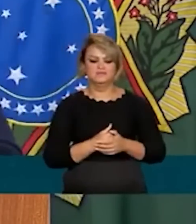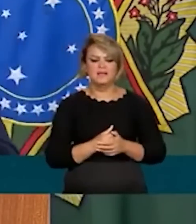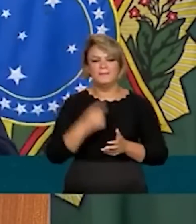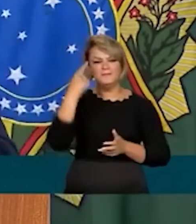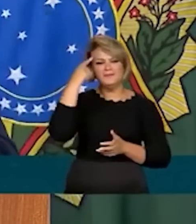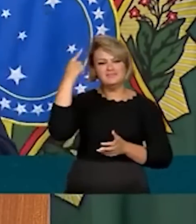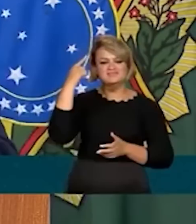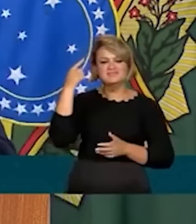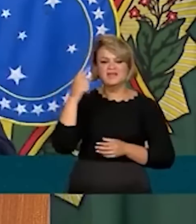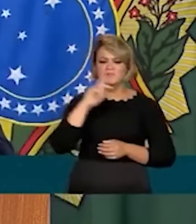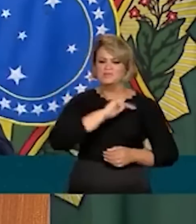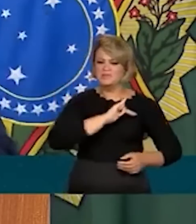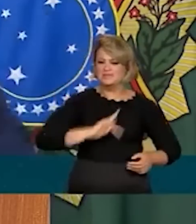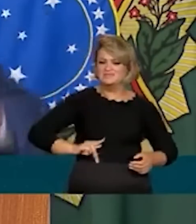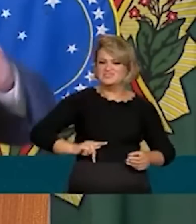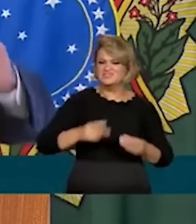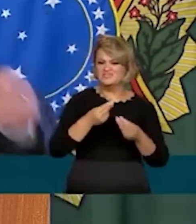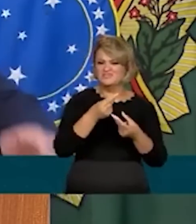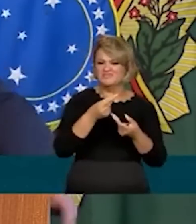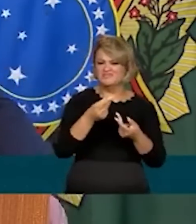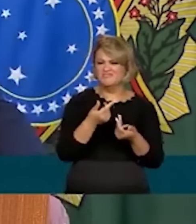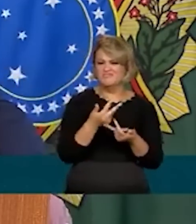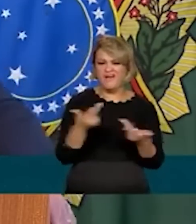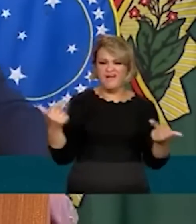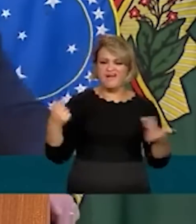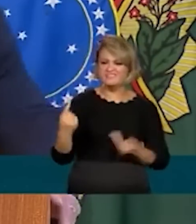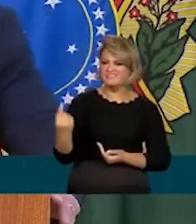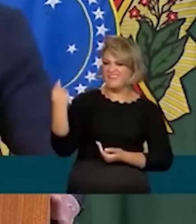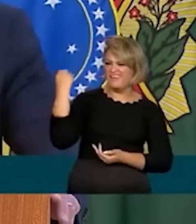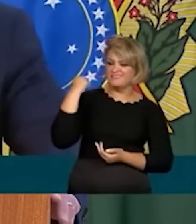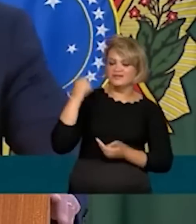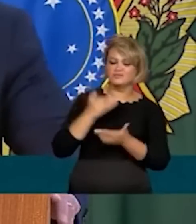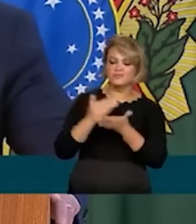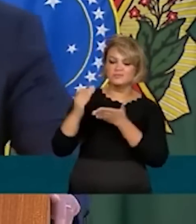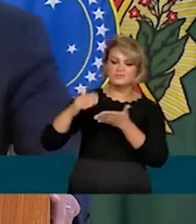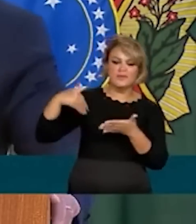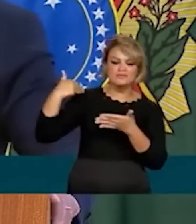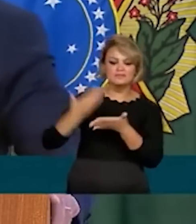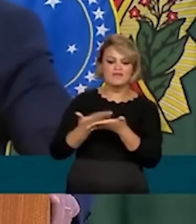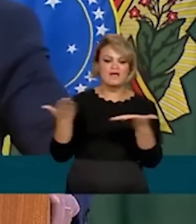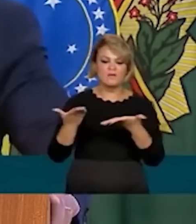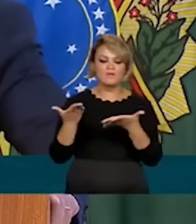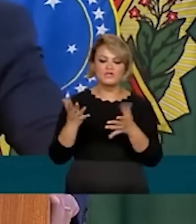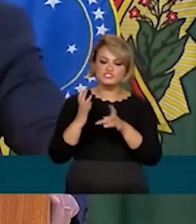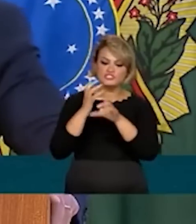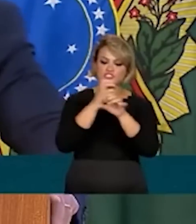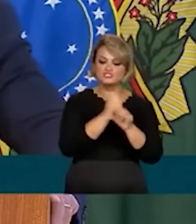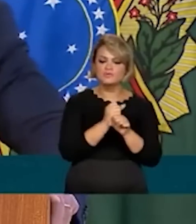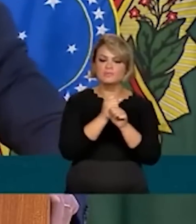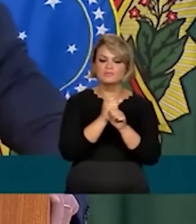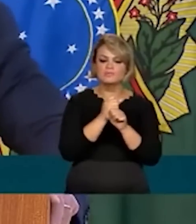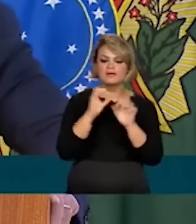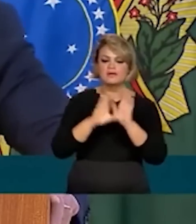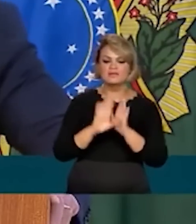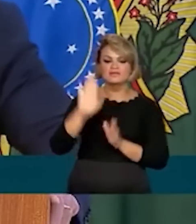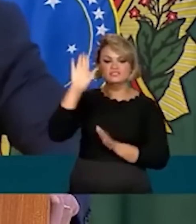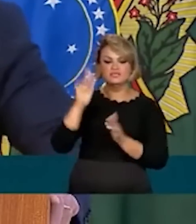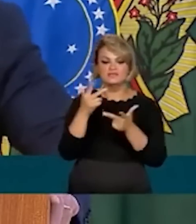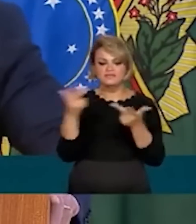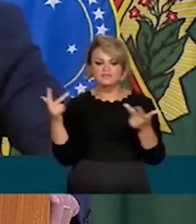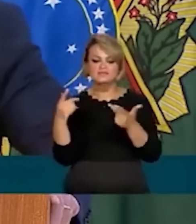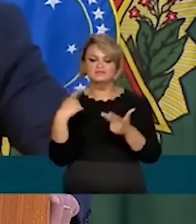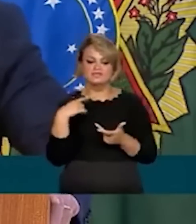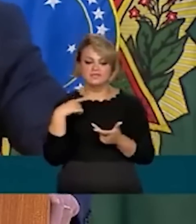a proclamação da república até essas eleições agora a soma de todas as candidaturas juntos